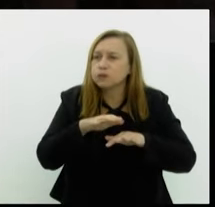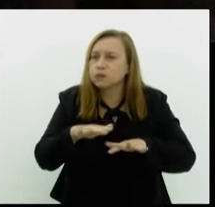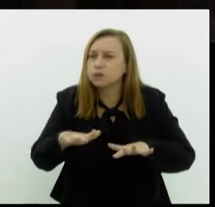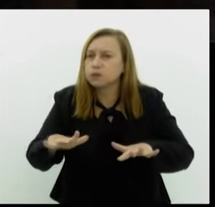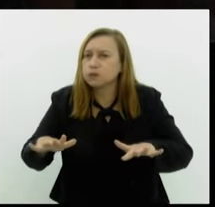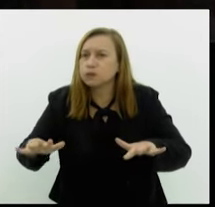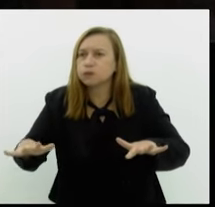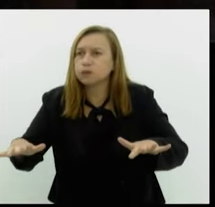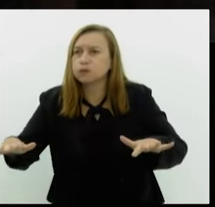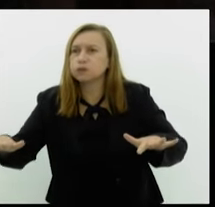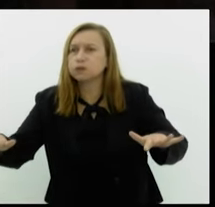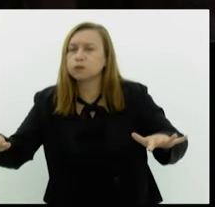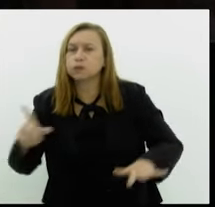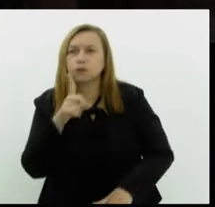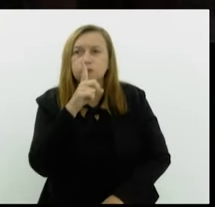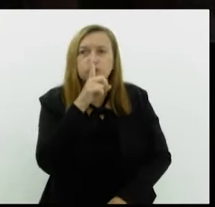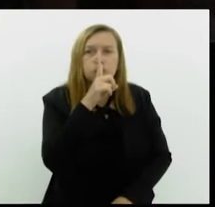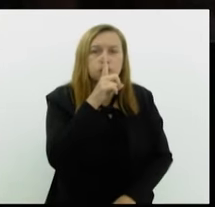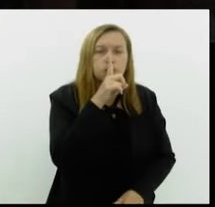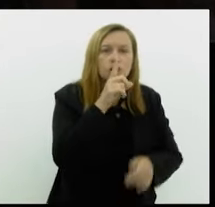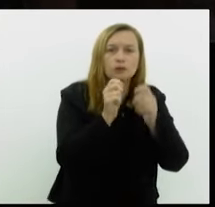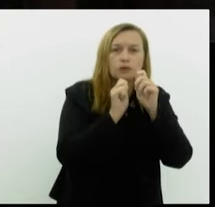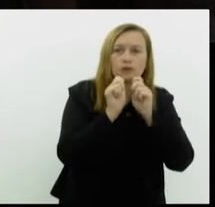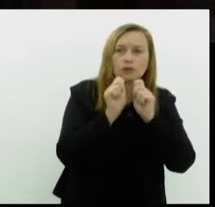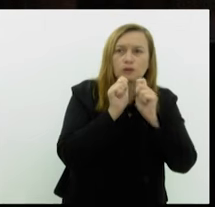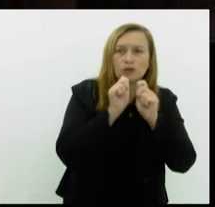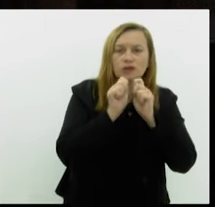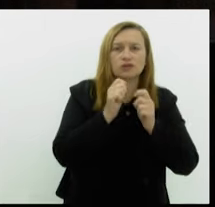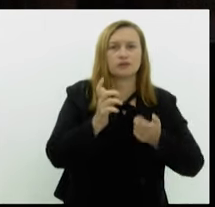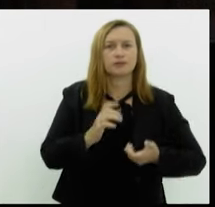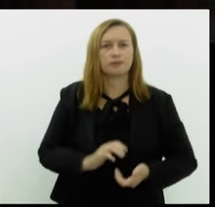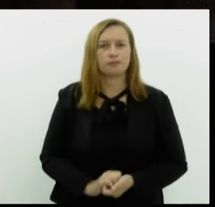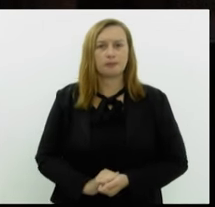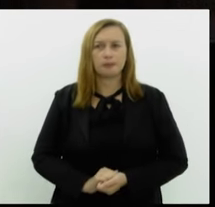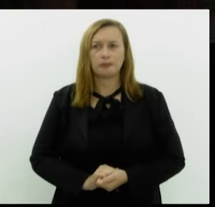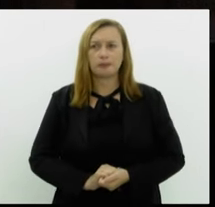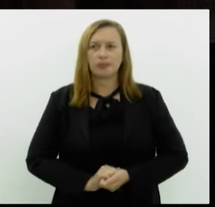Silêncio. Silêncio dos jornalistas.